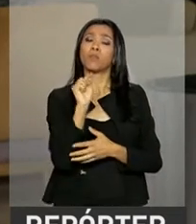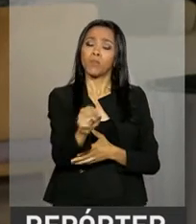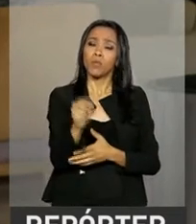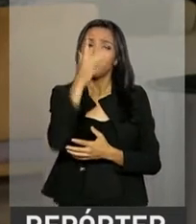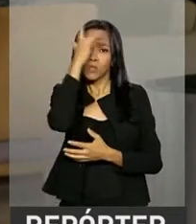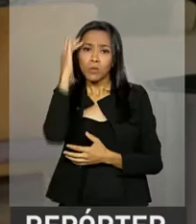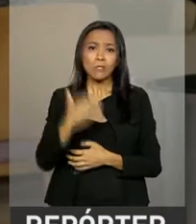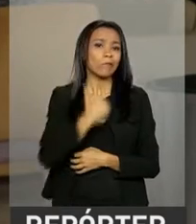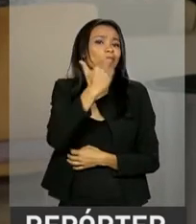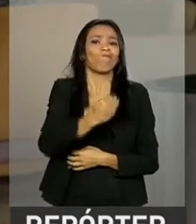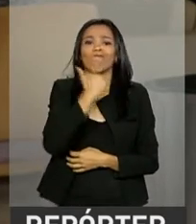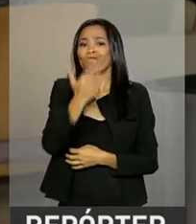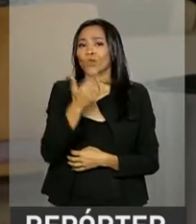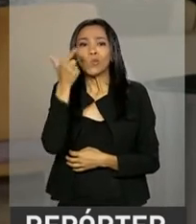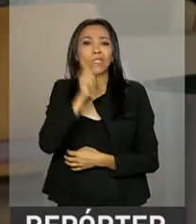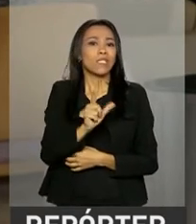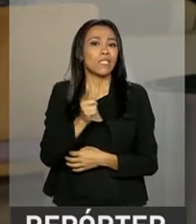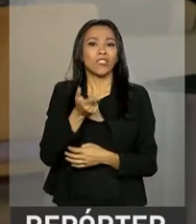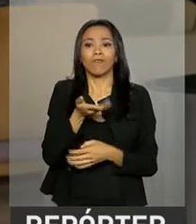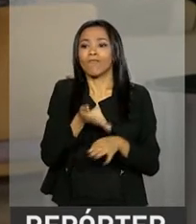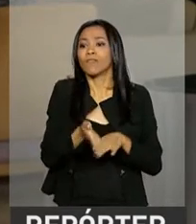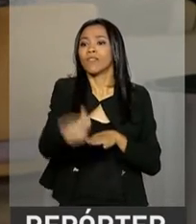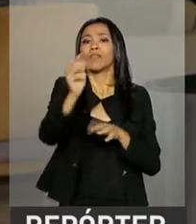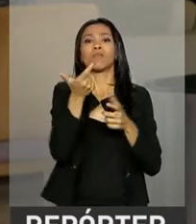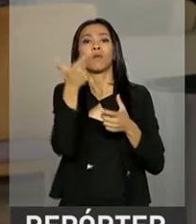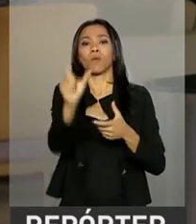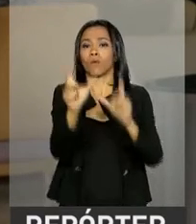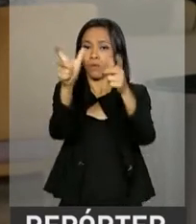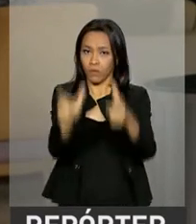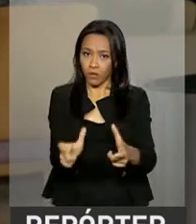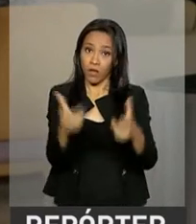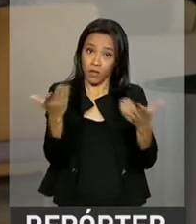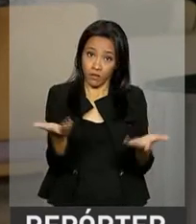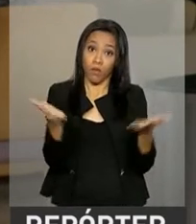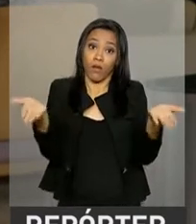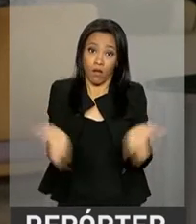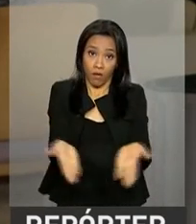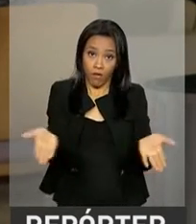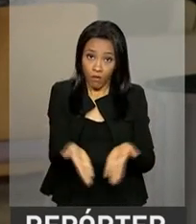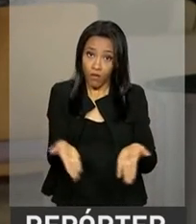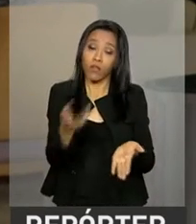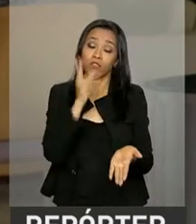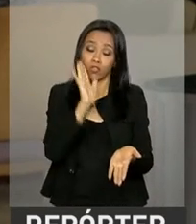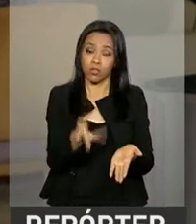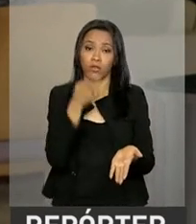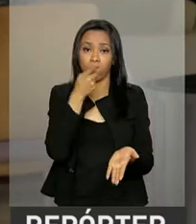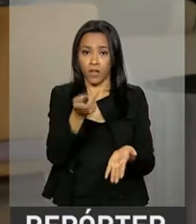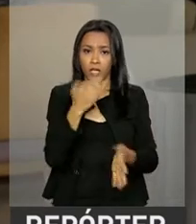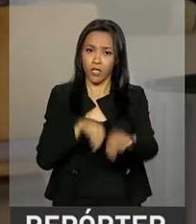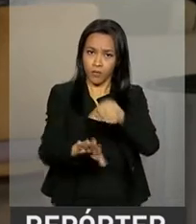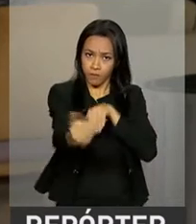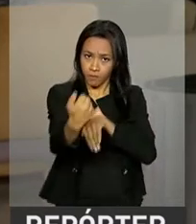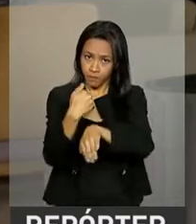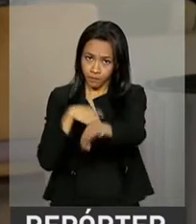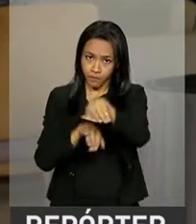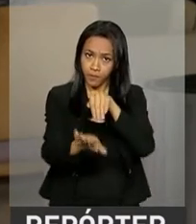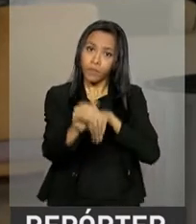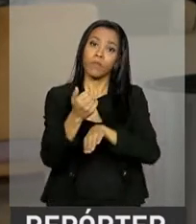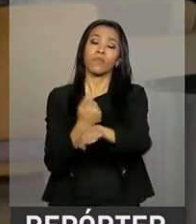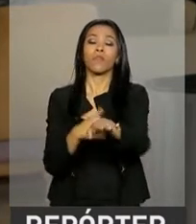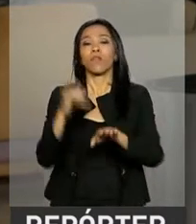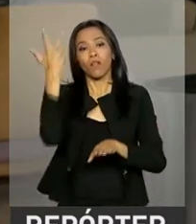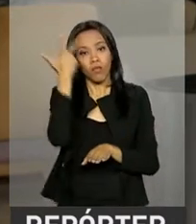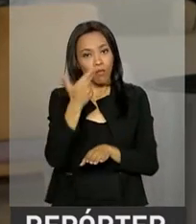sem possibilidade de deslocamento lá na região. Agora o tráfego, como eu falei, ele foi